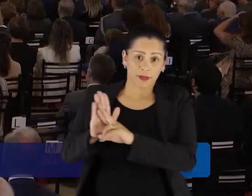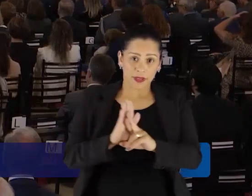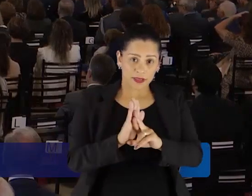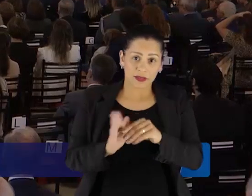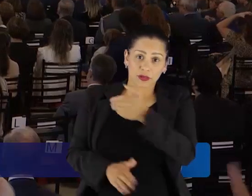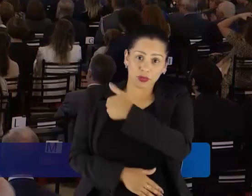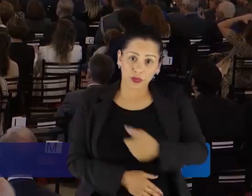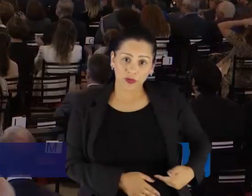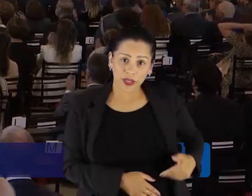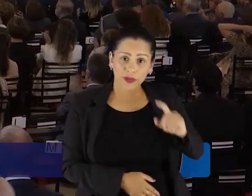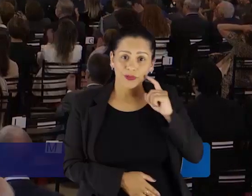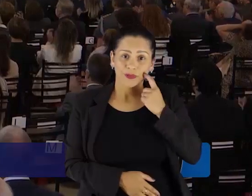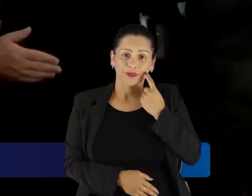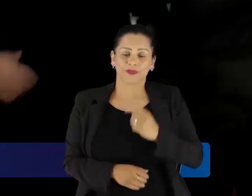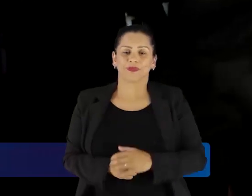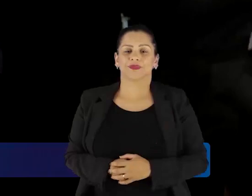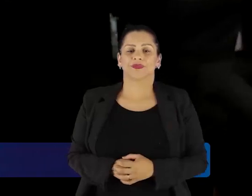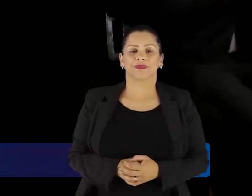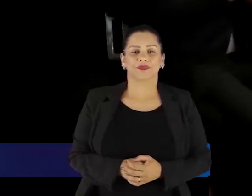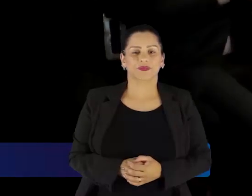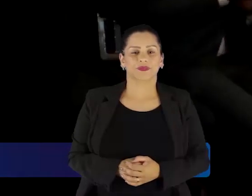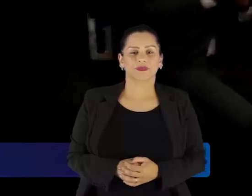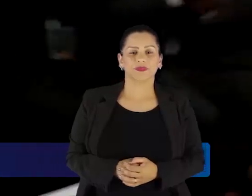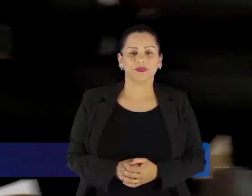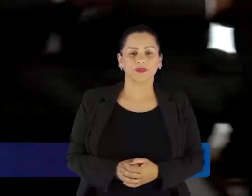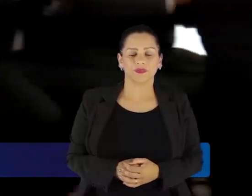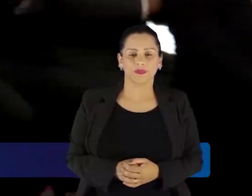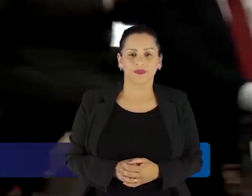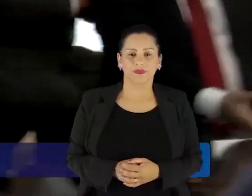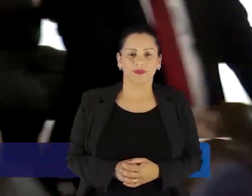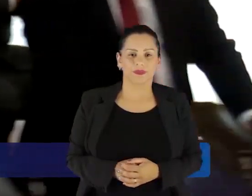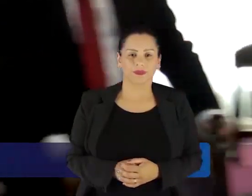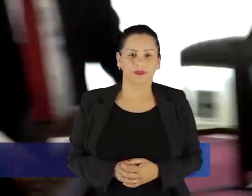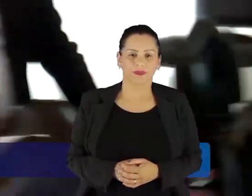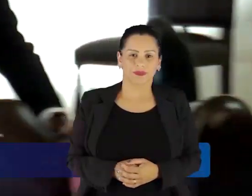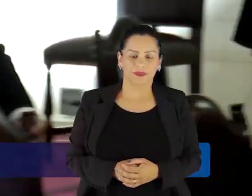governador E aí